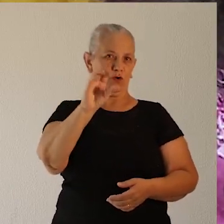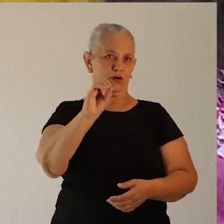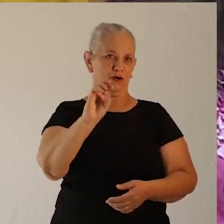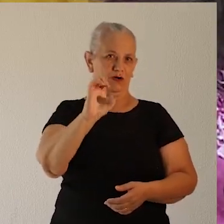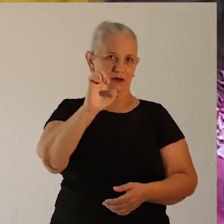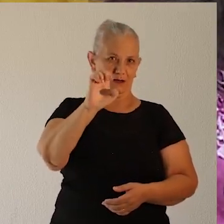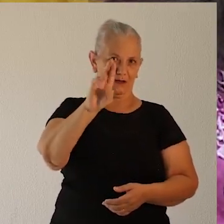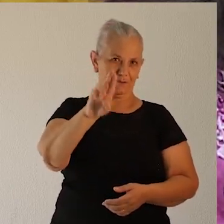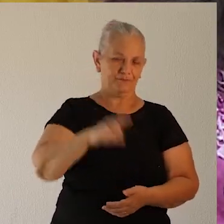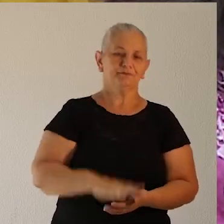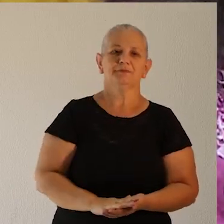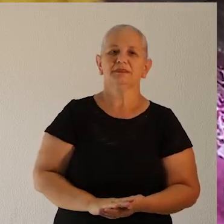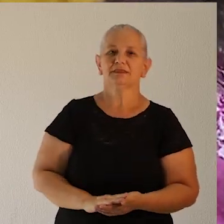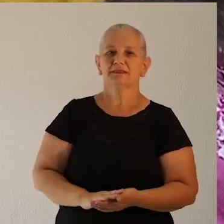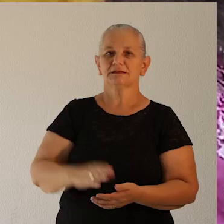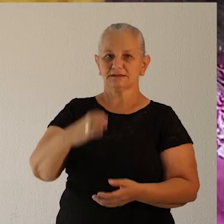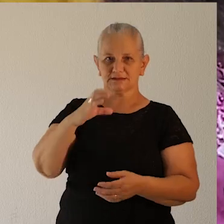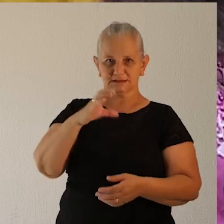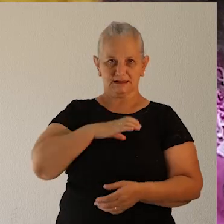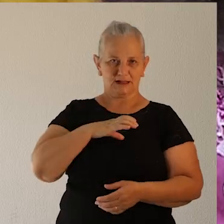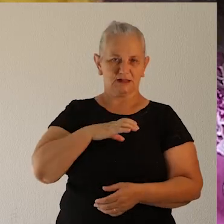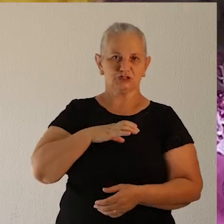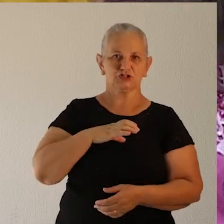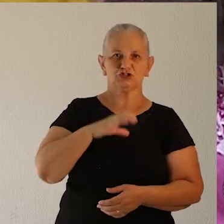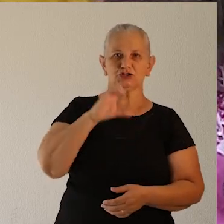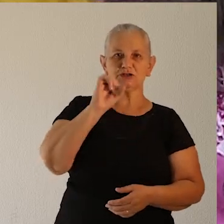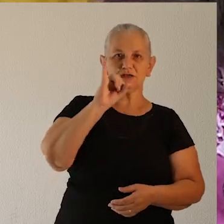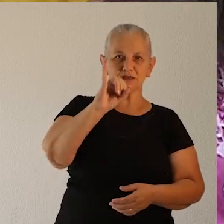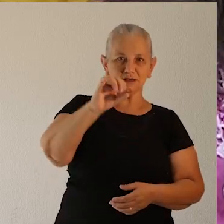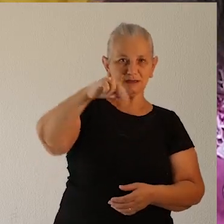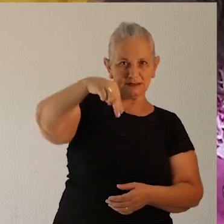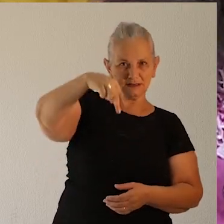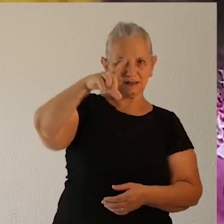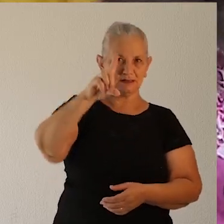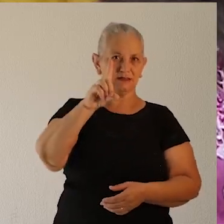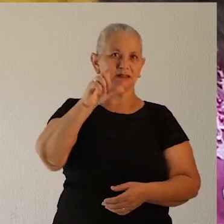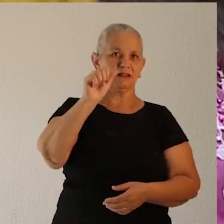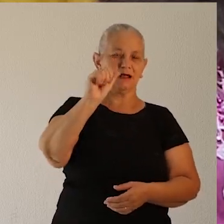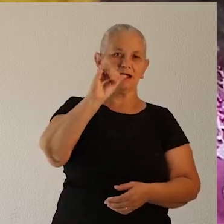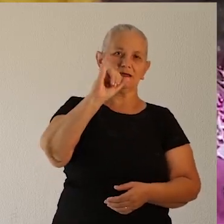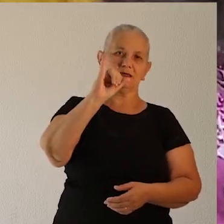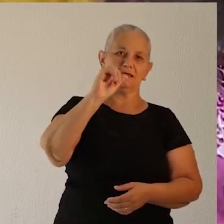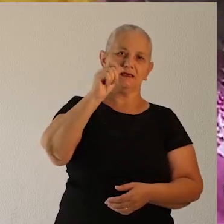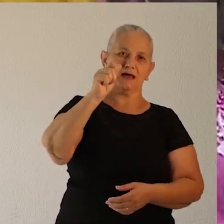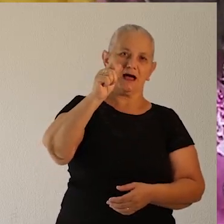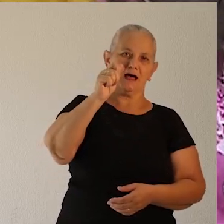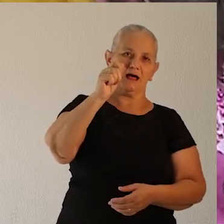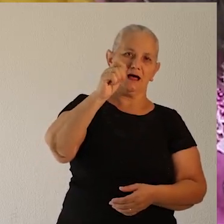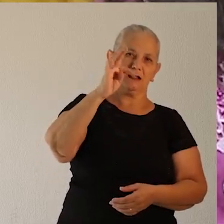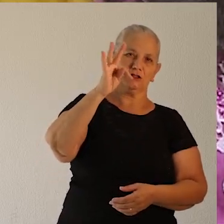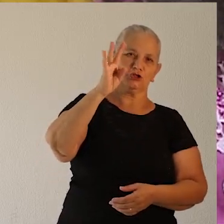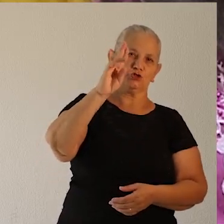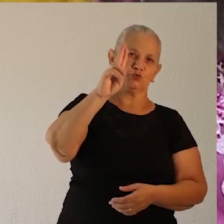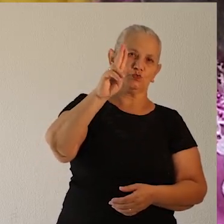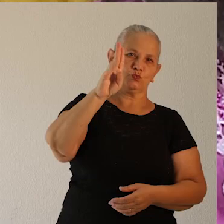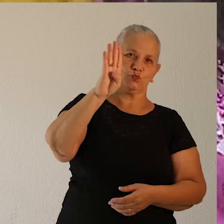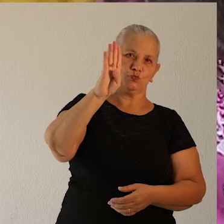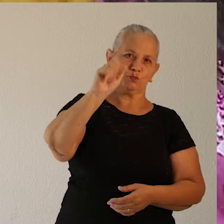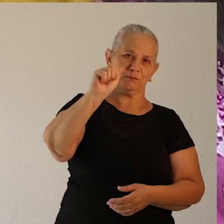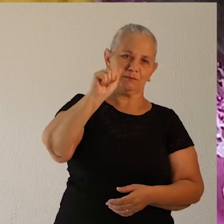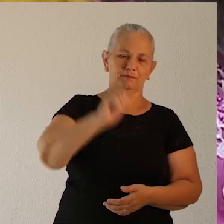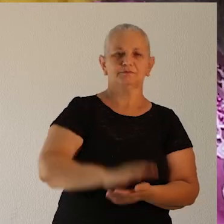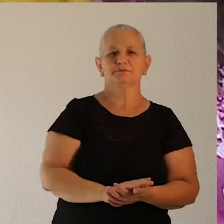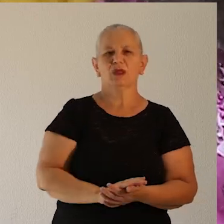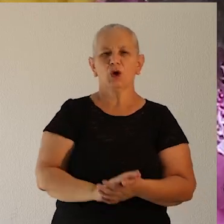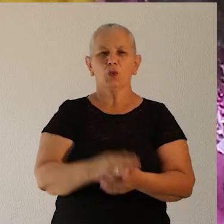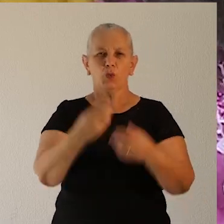as pessoas sendo do povo mesmo, populares da cidade, assim, que sempre tem alguma coisa diferente, assim, né,